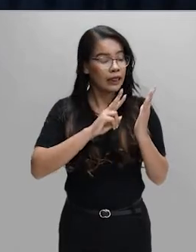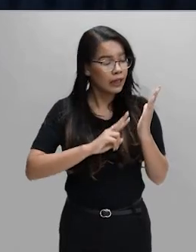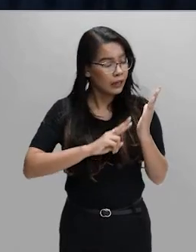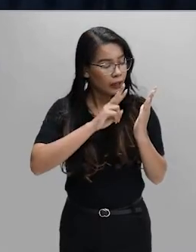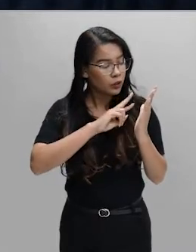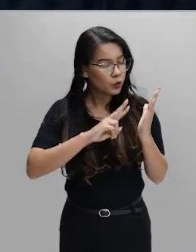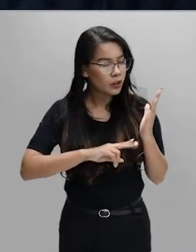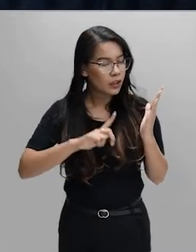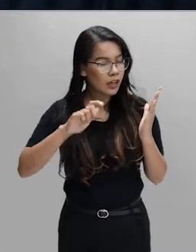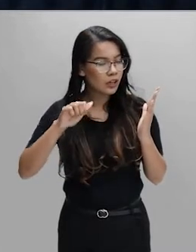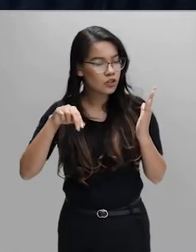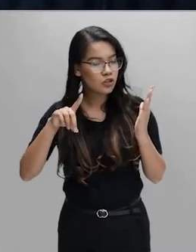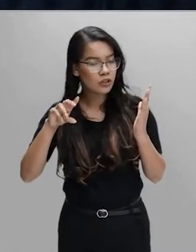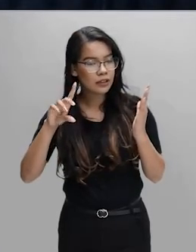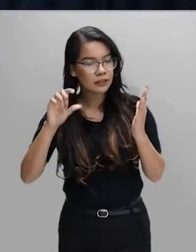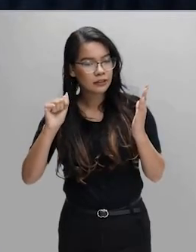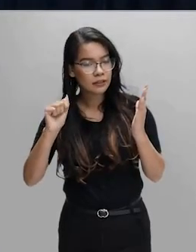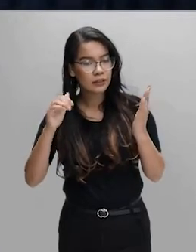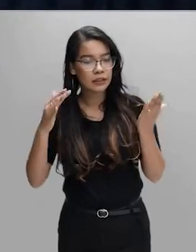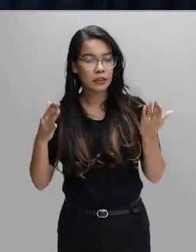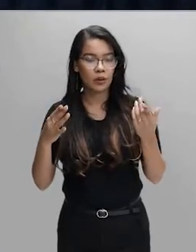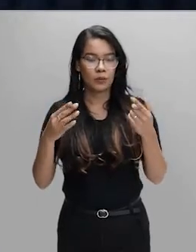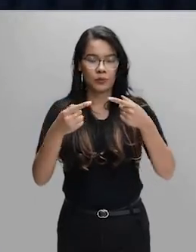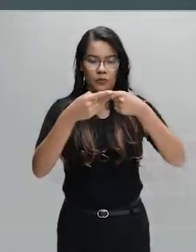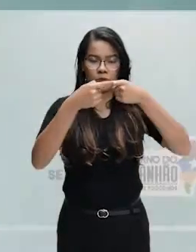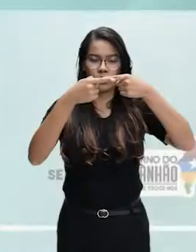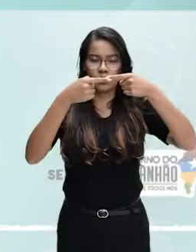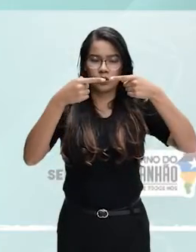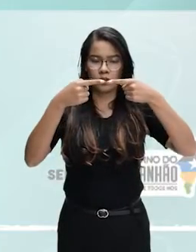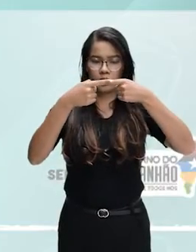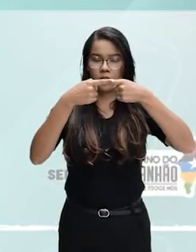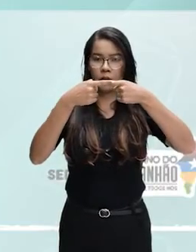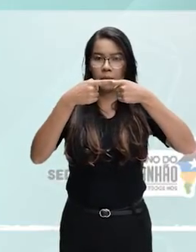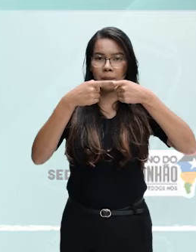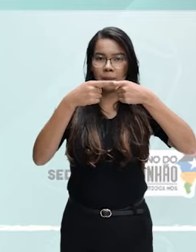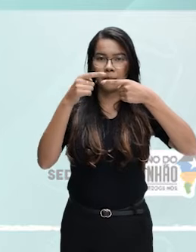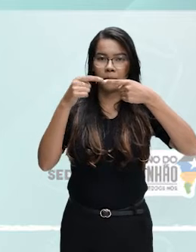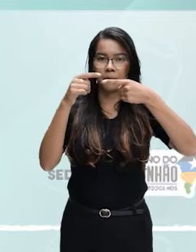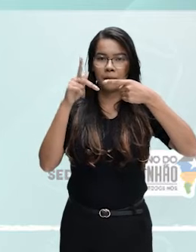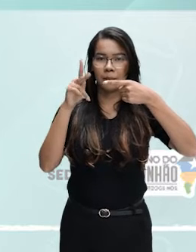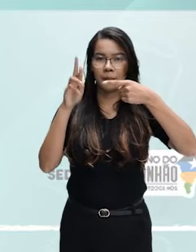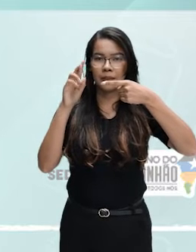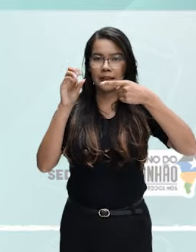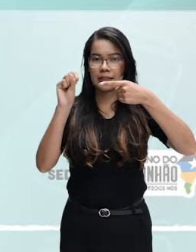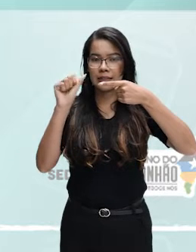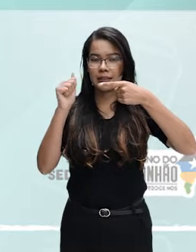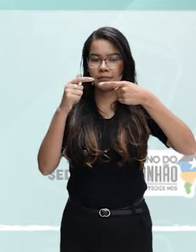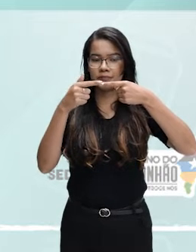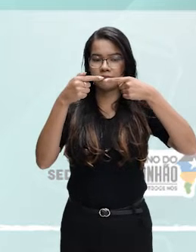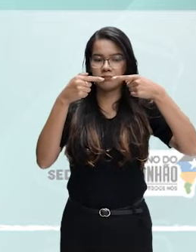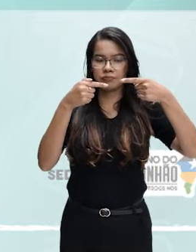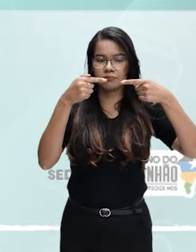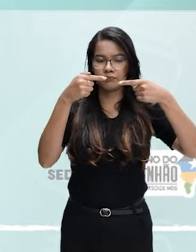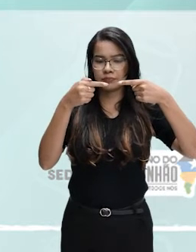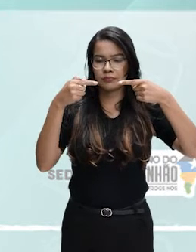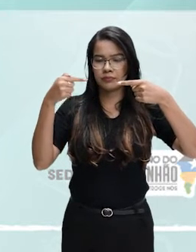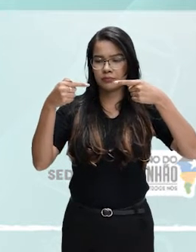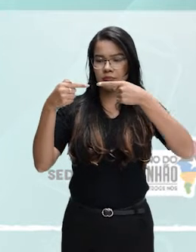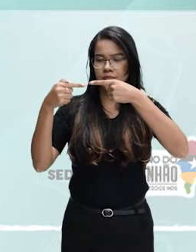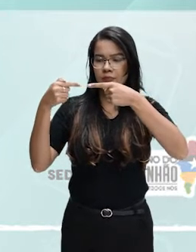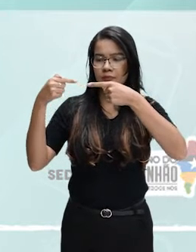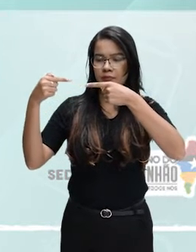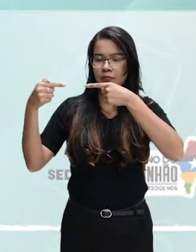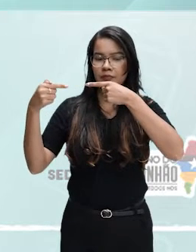representa a presa. E esse risco pontilhado representa o predador. Então, entendi isso,